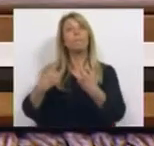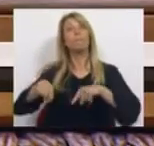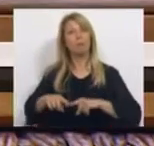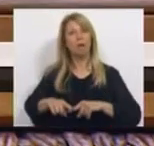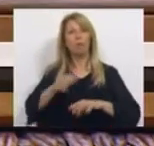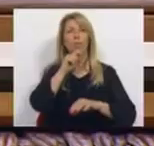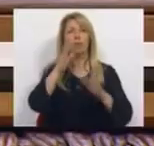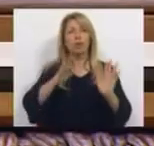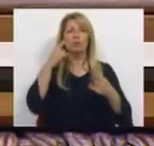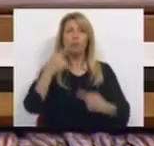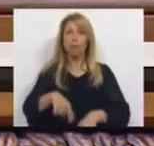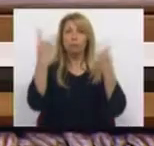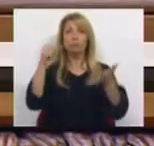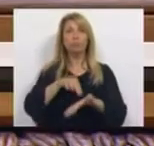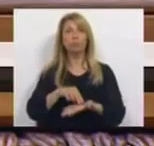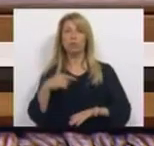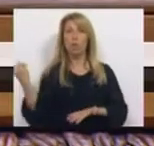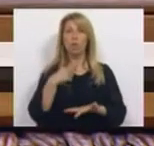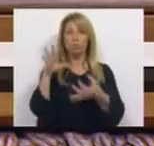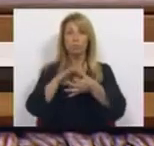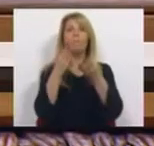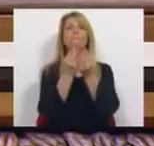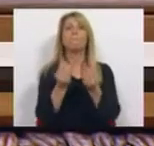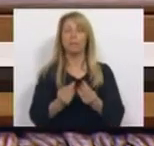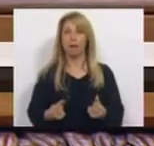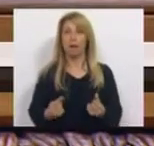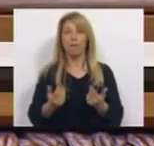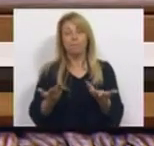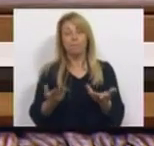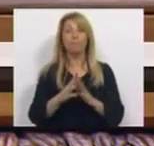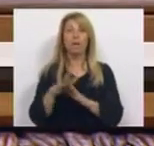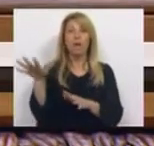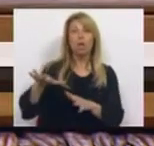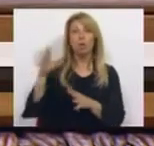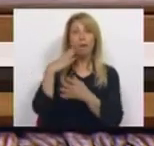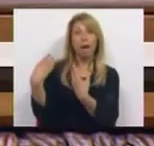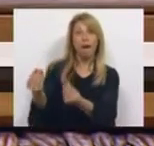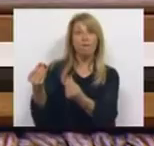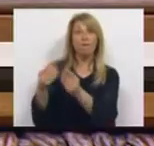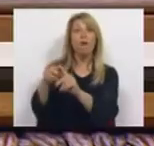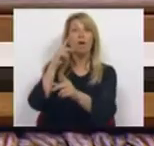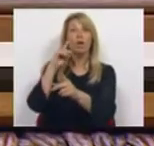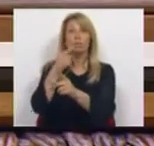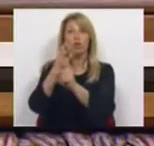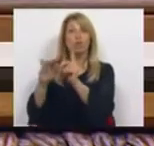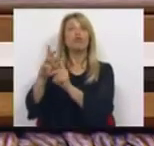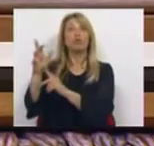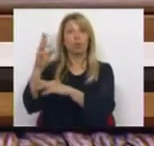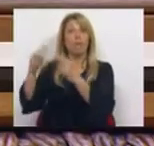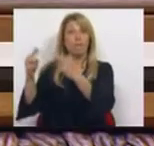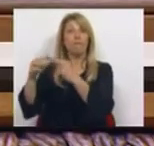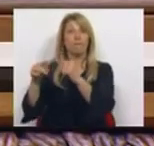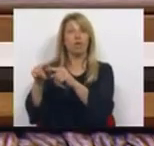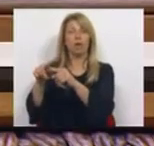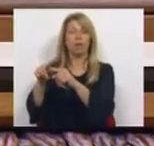de manifestar a nossa posição sobre esta matéria. Os paraísos fiscais são a imagem da injustiça que reina no